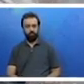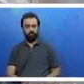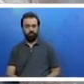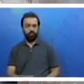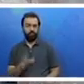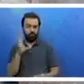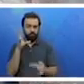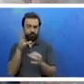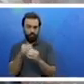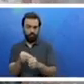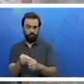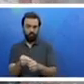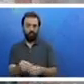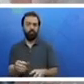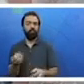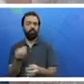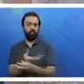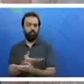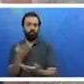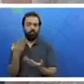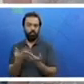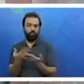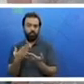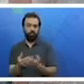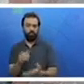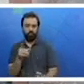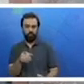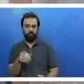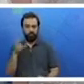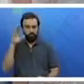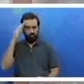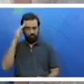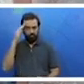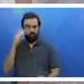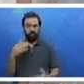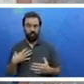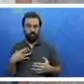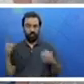resumindo, essa é a nossa aula de hoje. Espero que vocês tenham entendido. Até a nossa próxima aula.